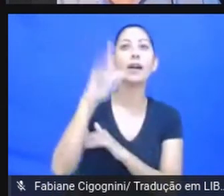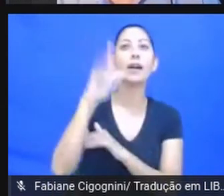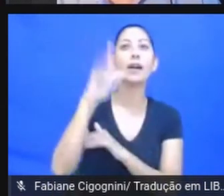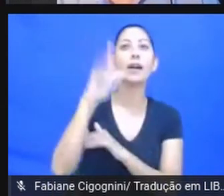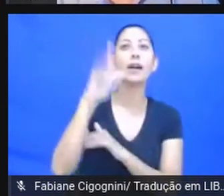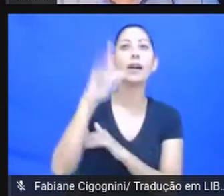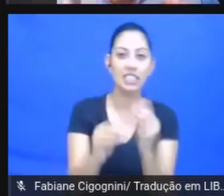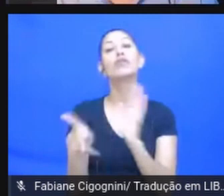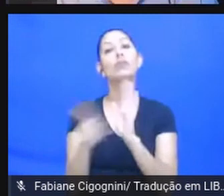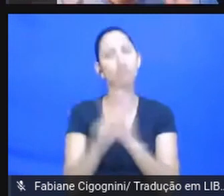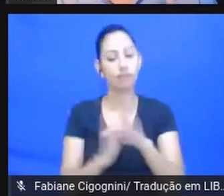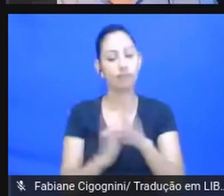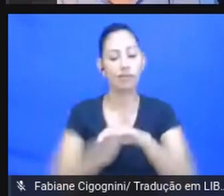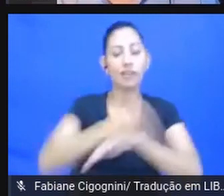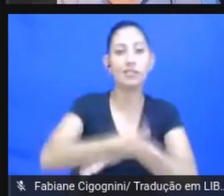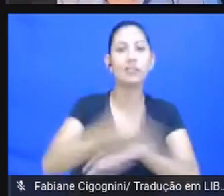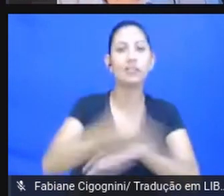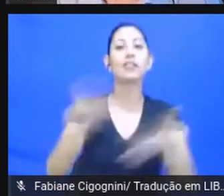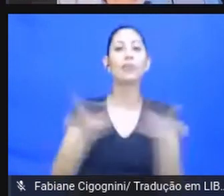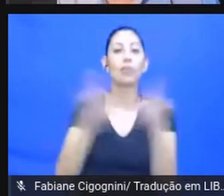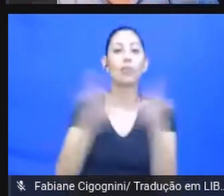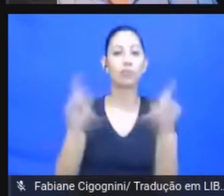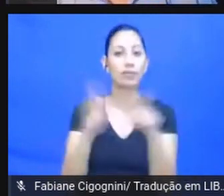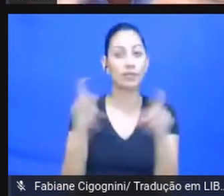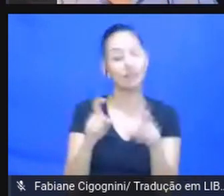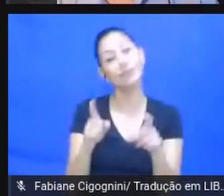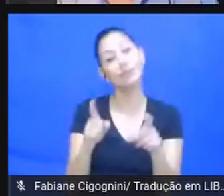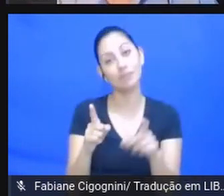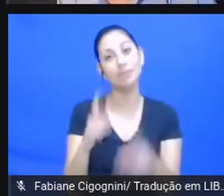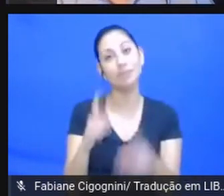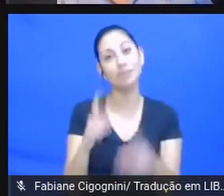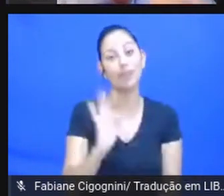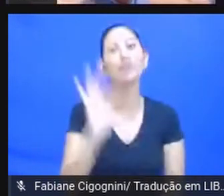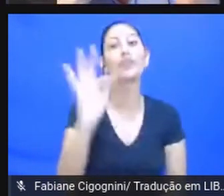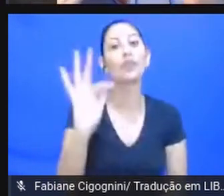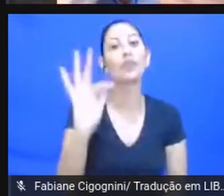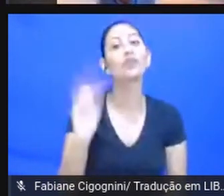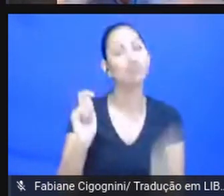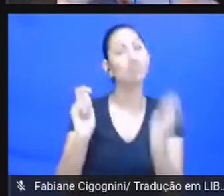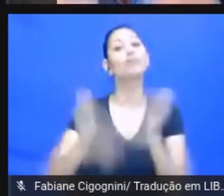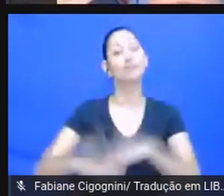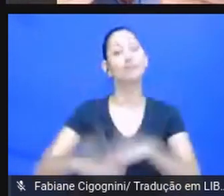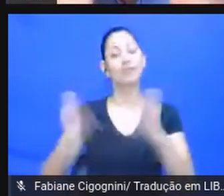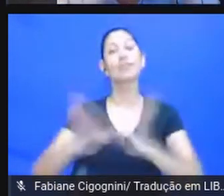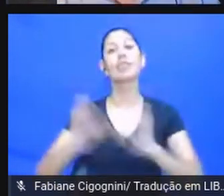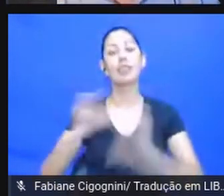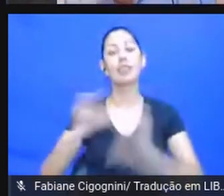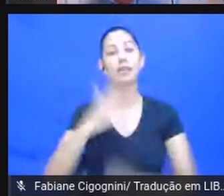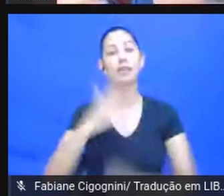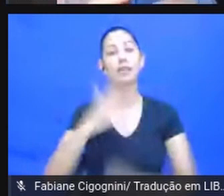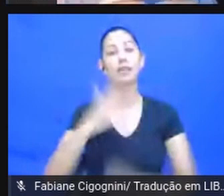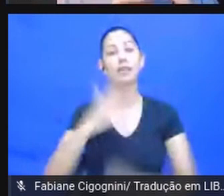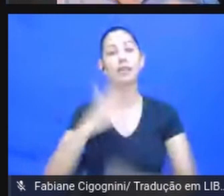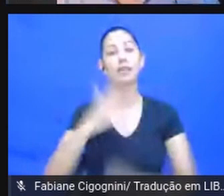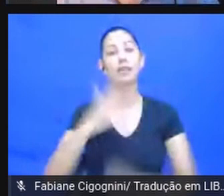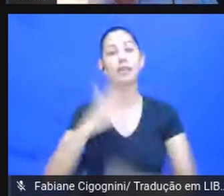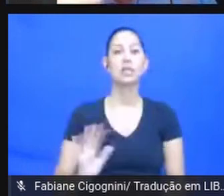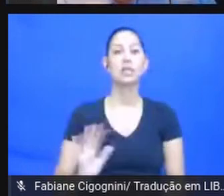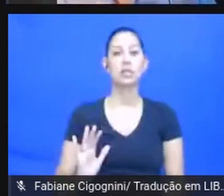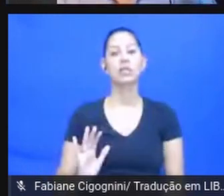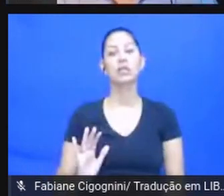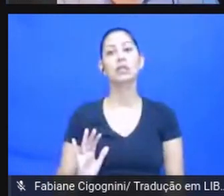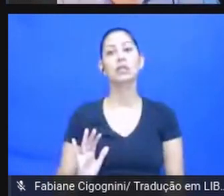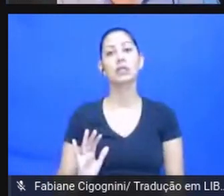focados em competências, são as que vão sobreviver a longo prazo. Significa, aquilo que já vinha se